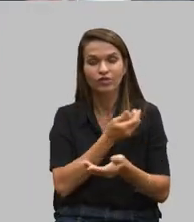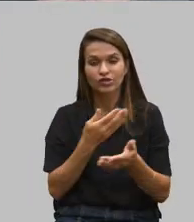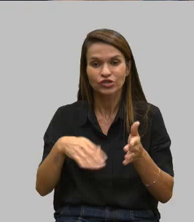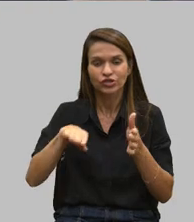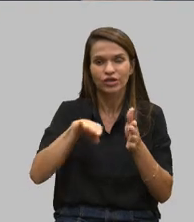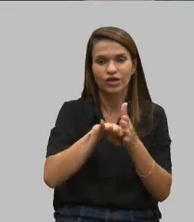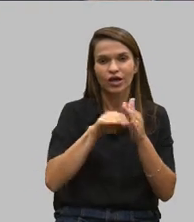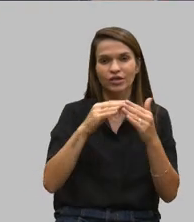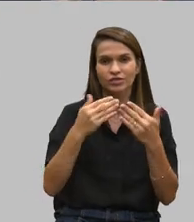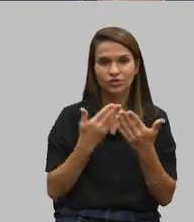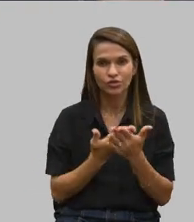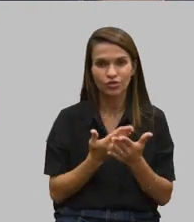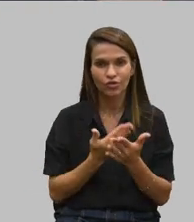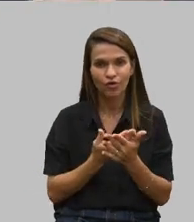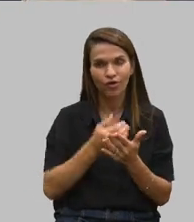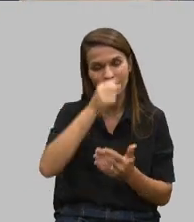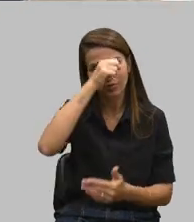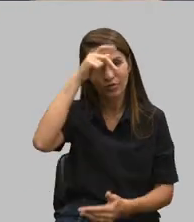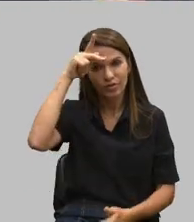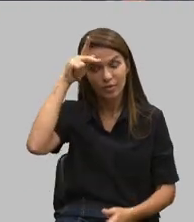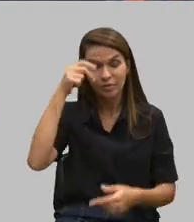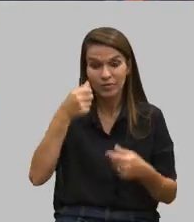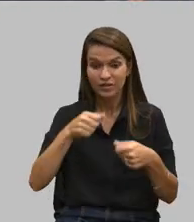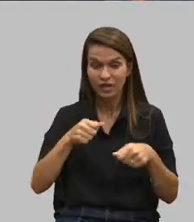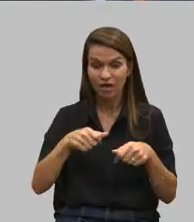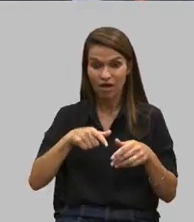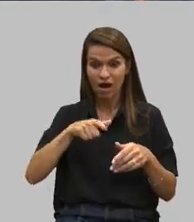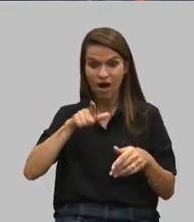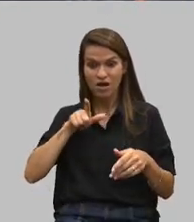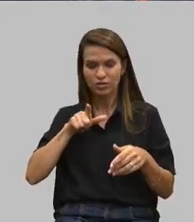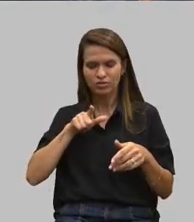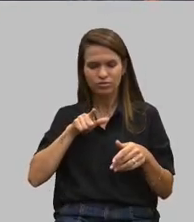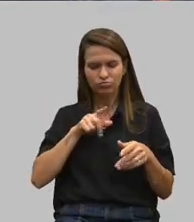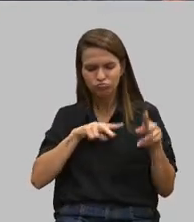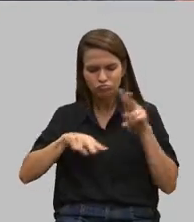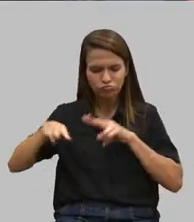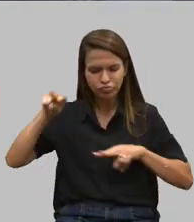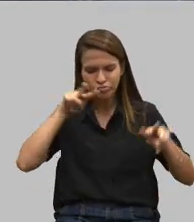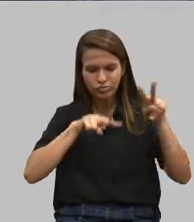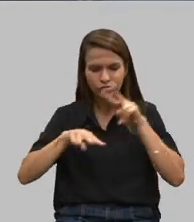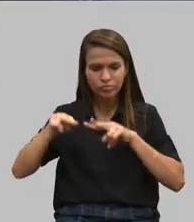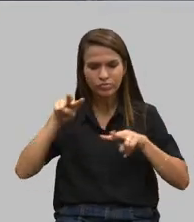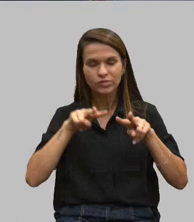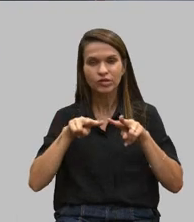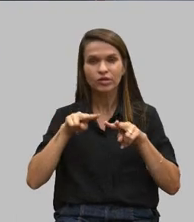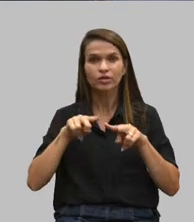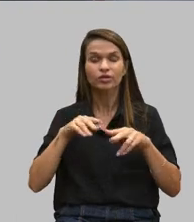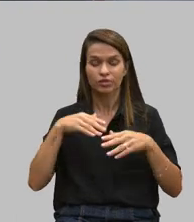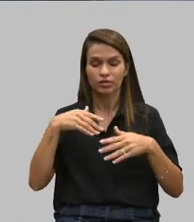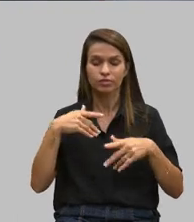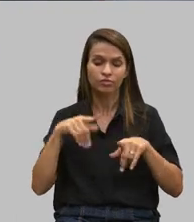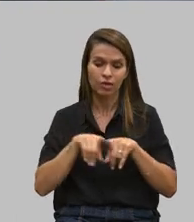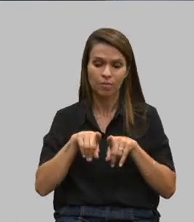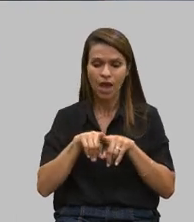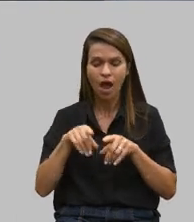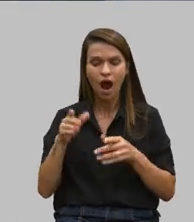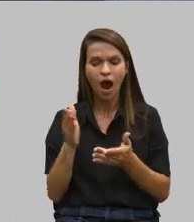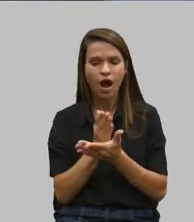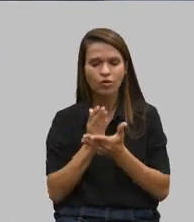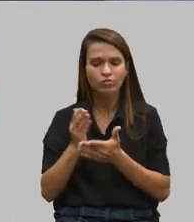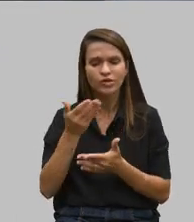deveriam ter passado por essas triagens anteriores e teremos aqueles que vão desenvolver essas deficiências o decorrer eh do seu